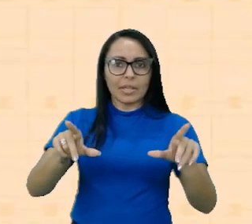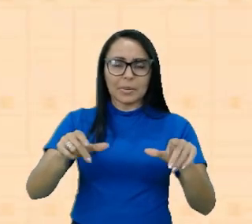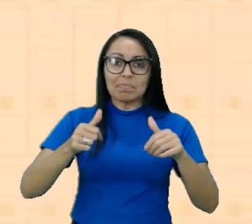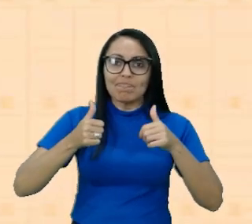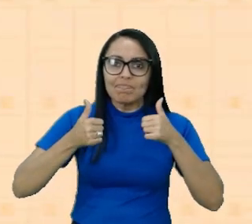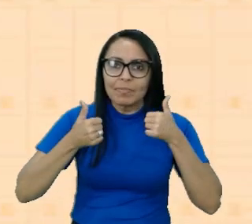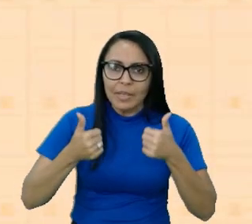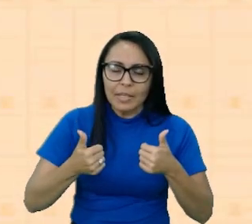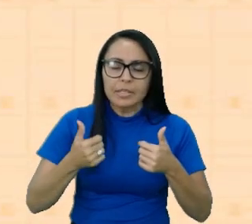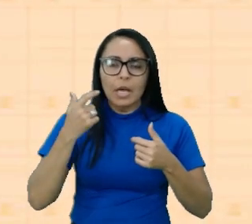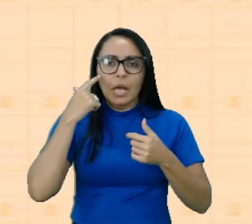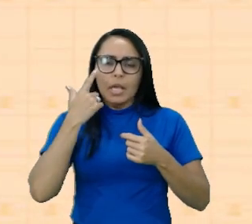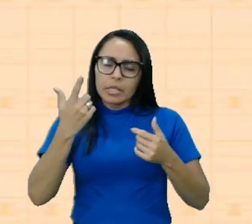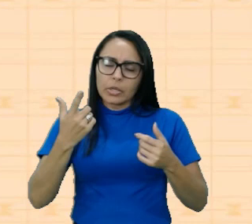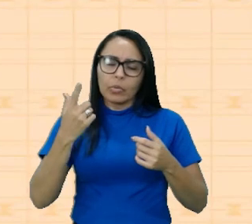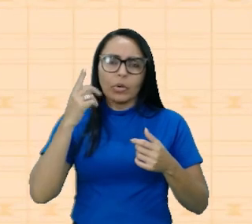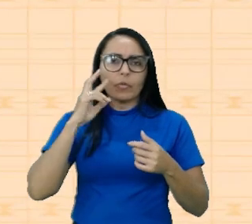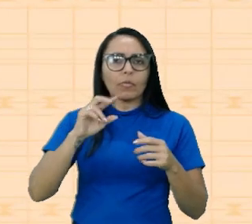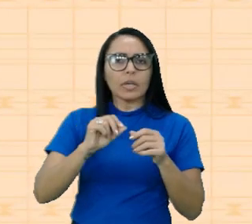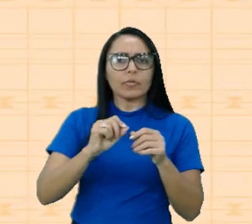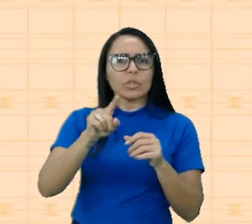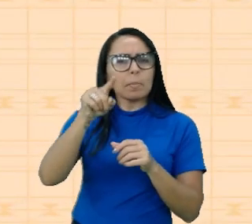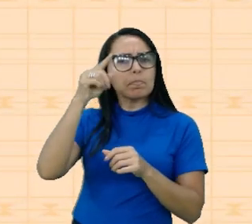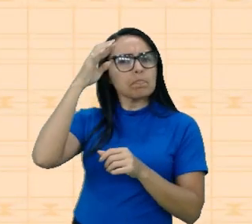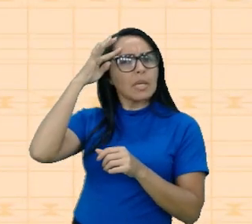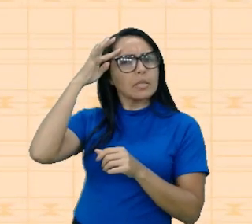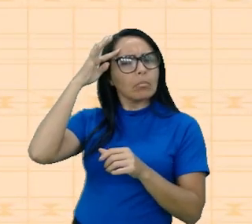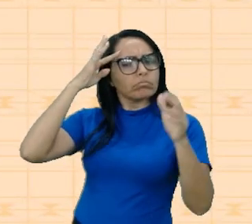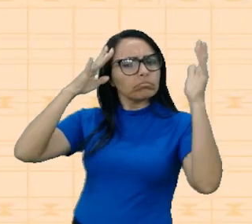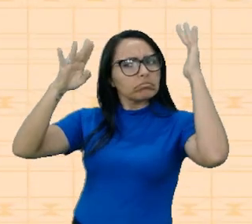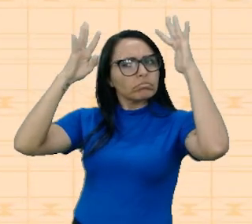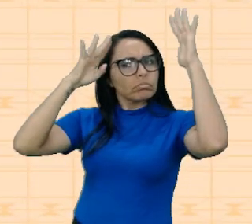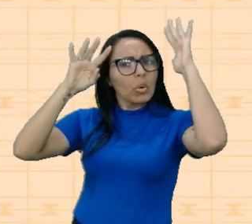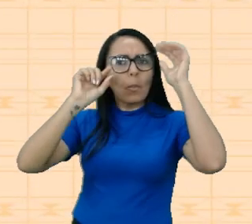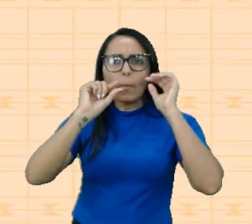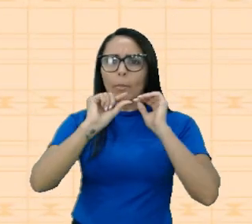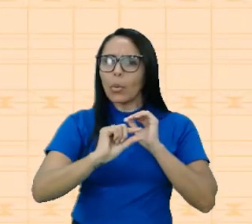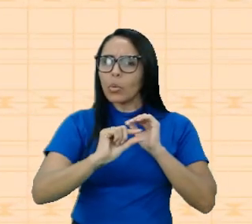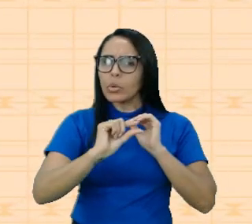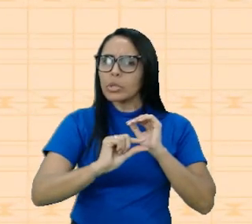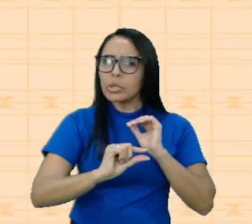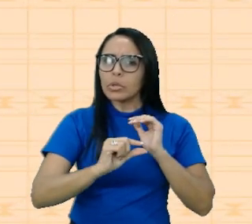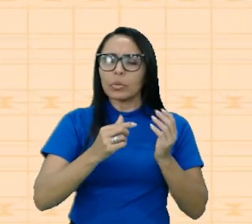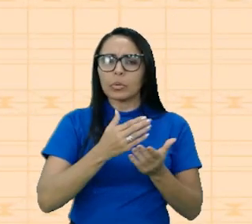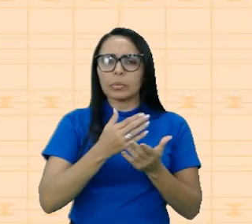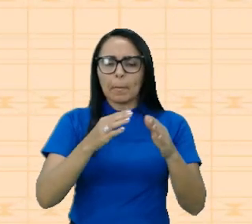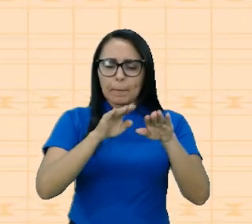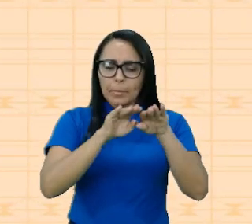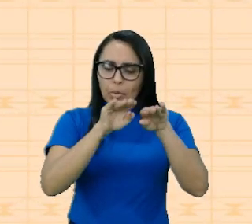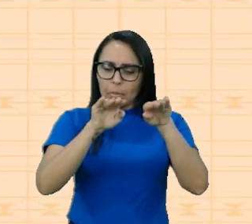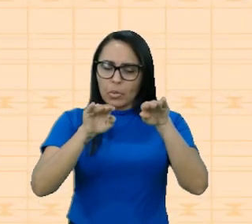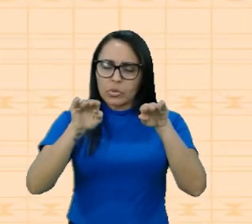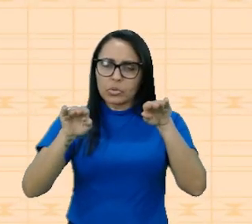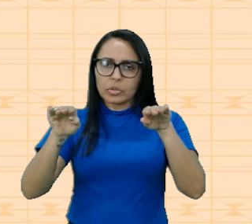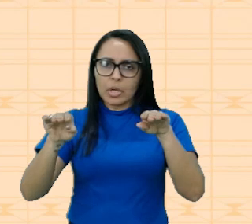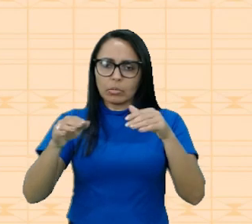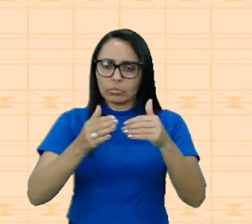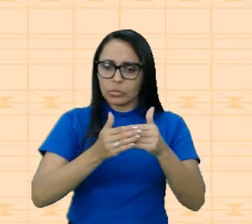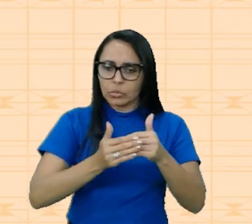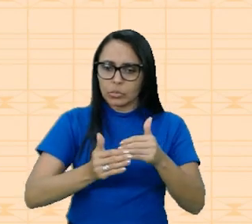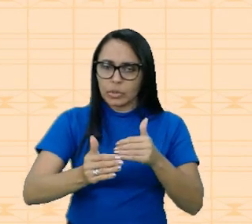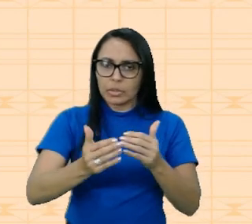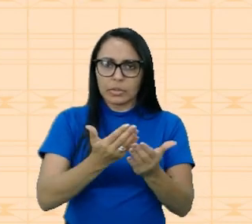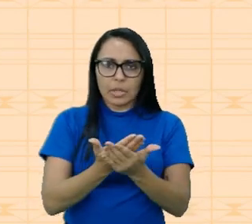beleza? Então eu vou fazer você pensar um pouquinho nessas grandezas de forma proporcionais durante a nossa